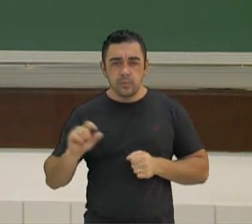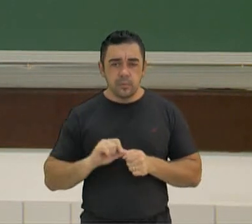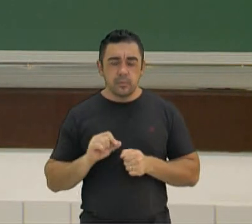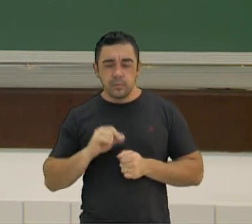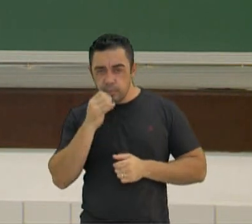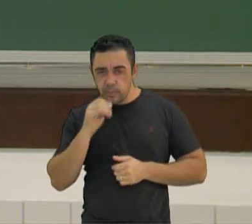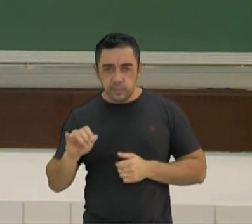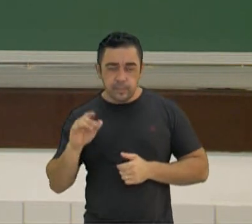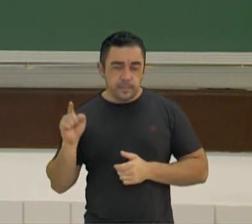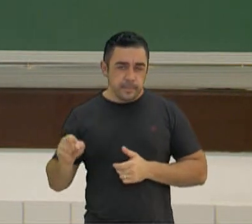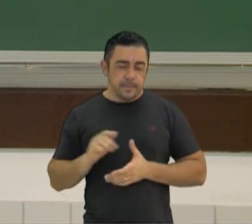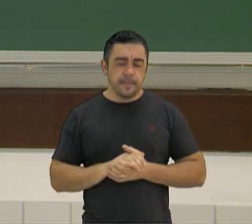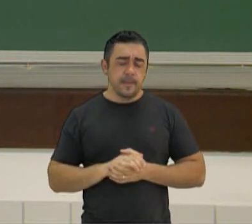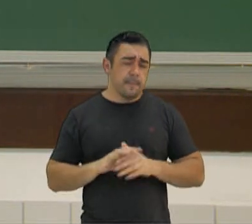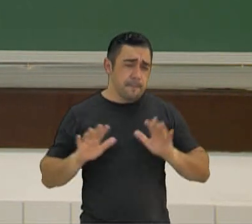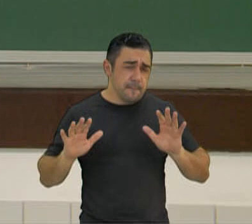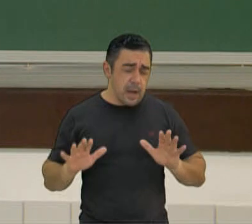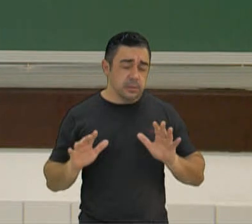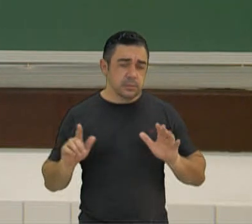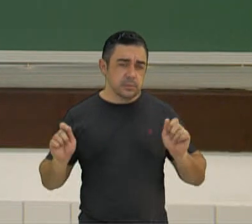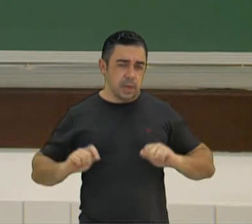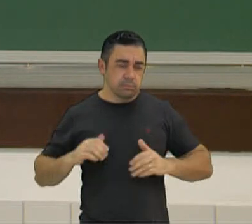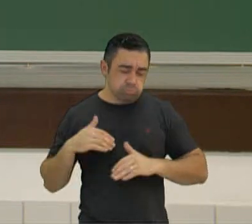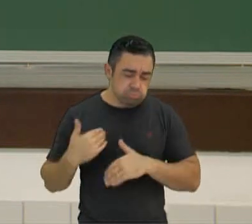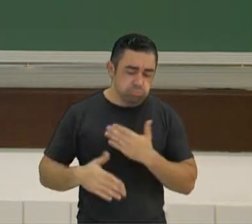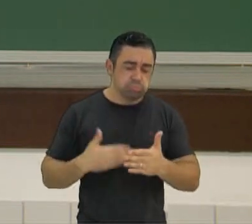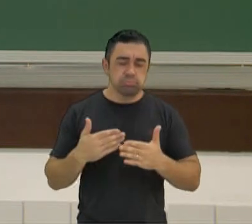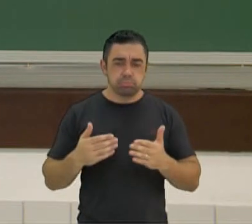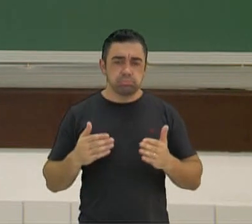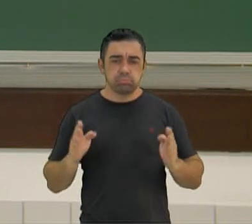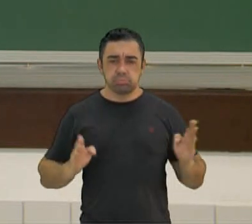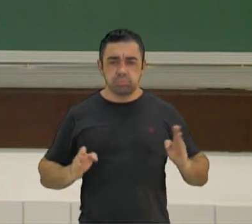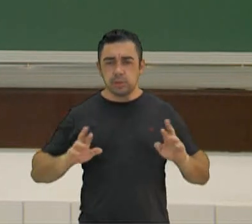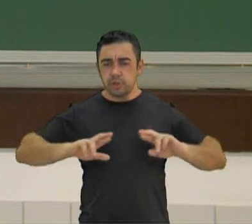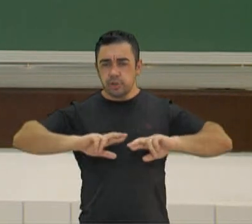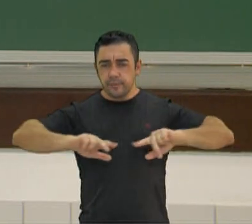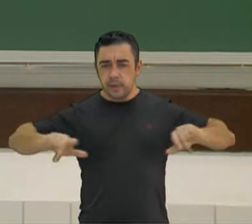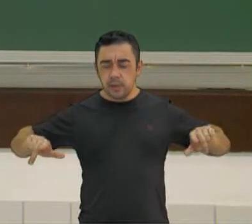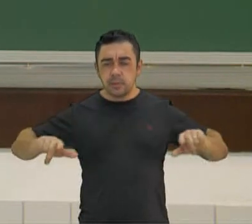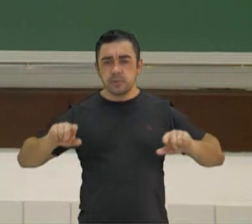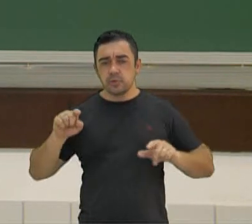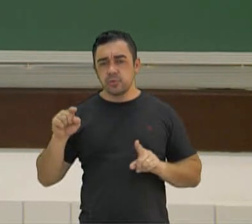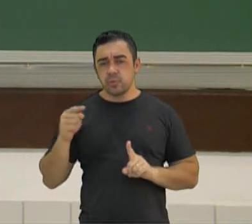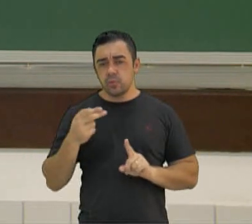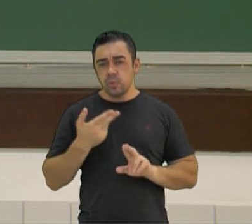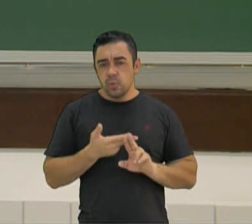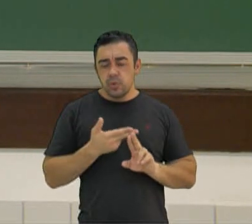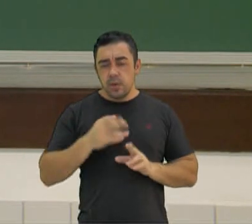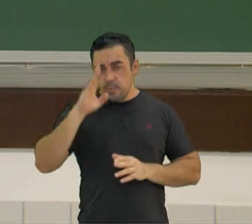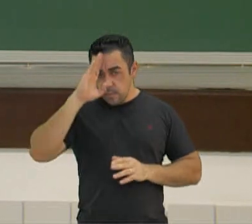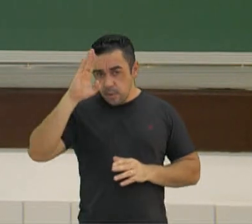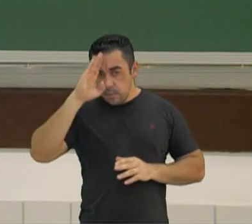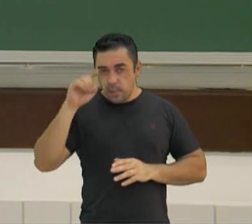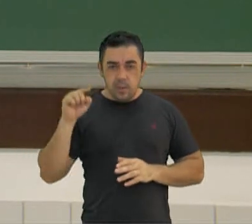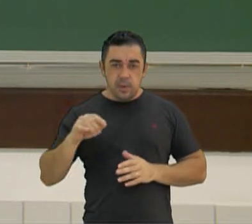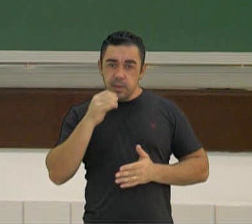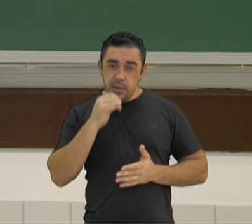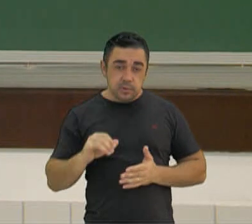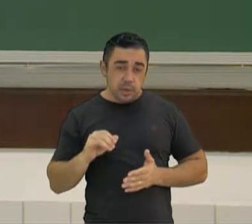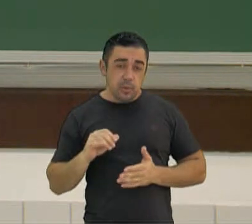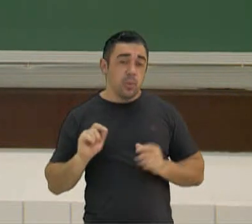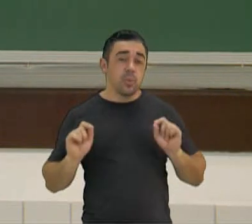de biocombustíveis, mas que podem a longo e médio prazo diversificar, que é a questão principal de fonte energética.